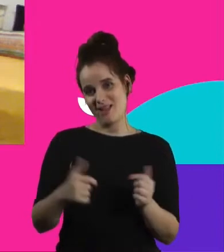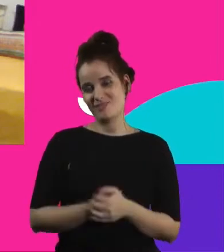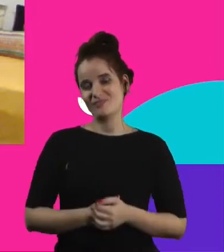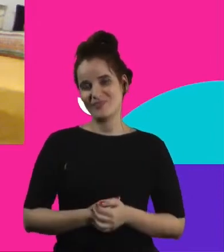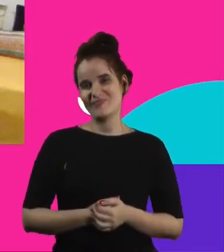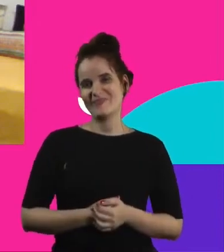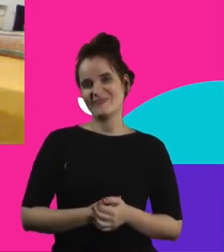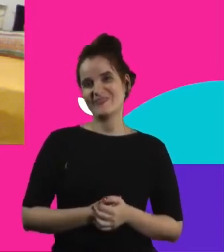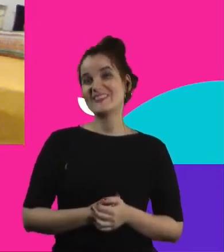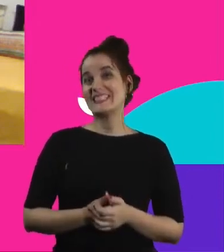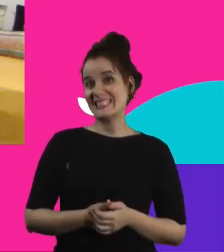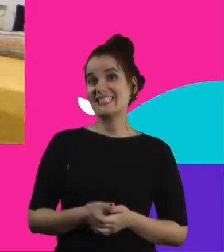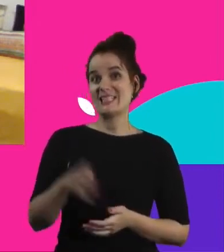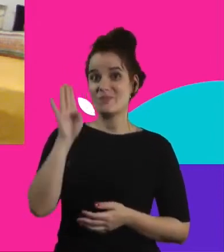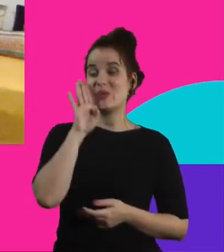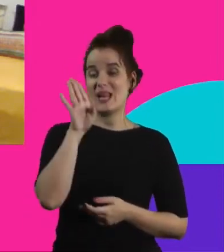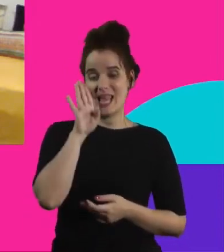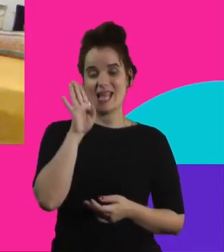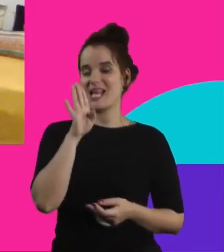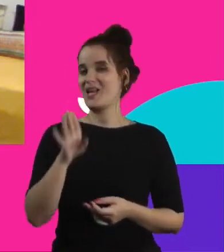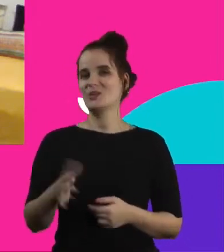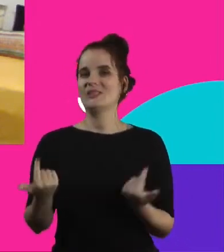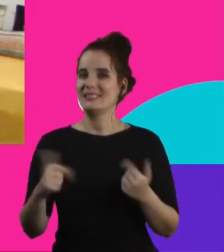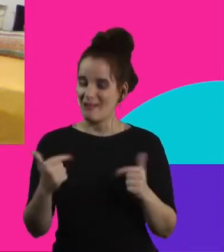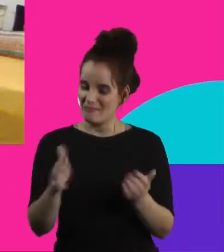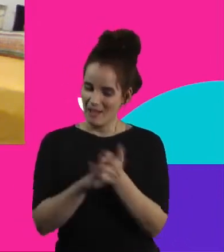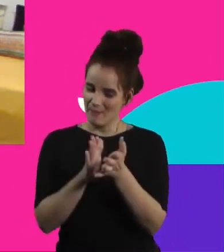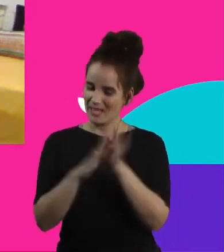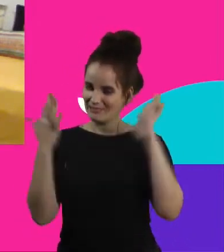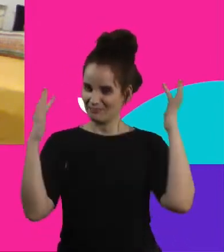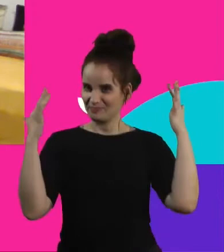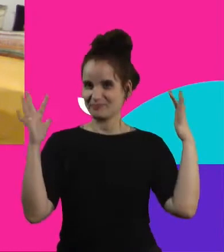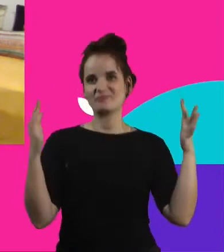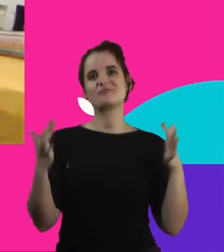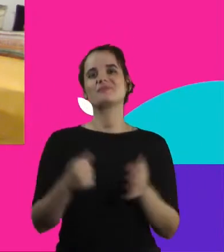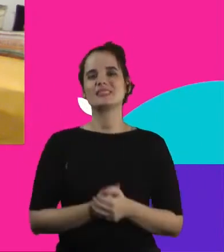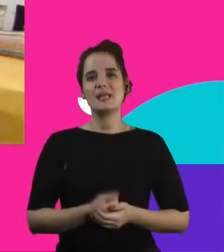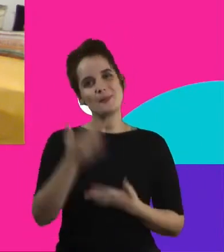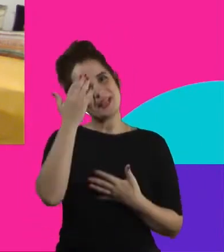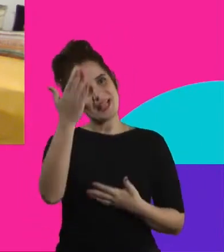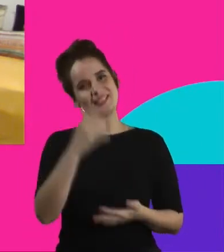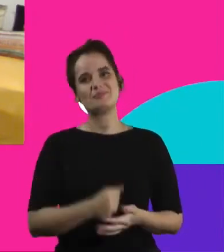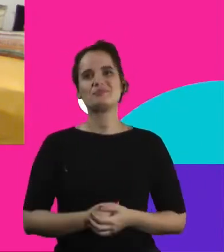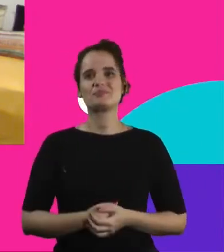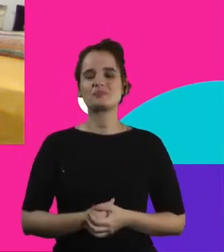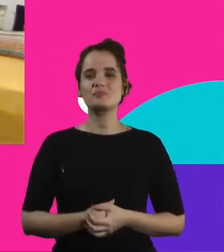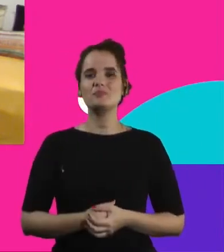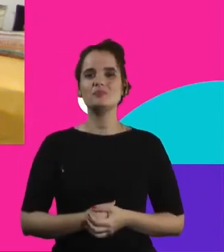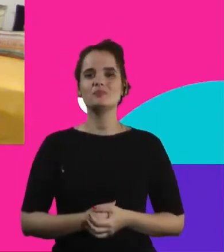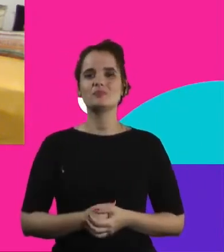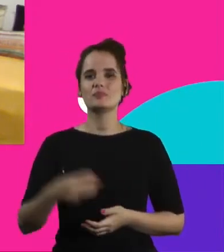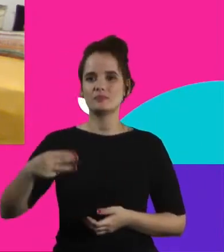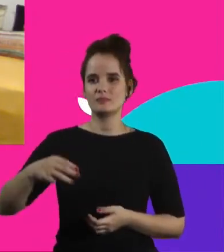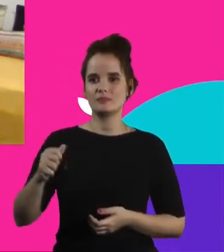Uau, maravilha, incrível, parabéns pelo trabalho, assim, pela parceria aqui também com a gente. Obrigada pela parceria. Márcia, você